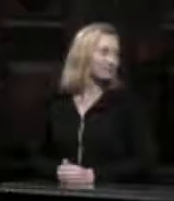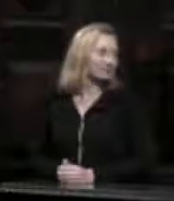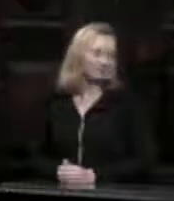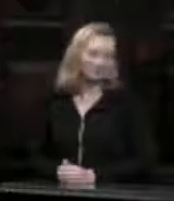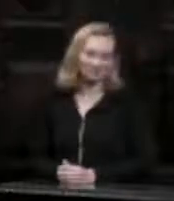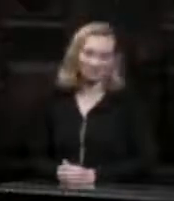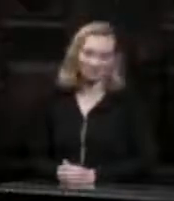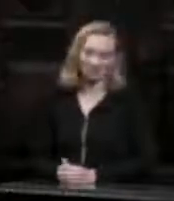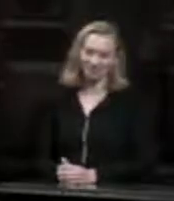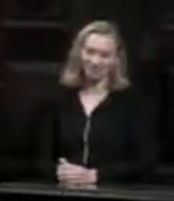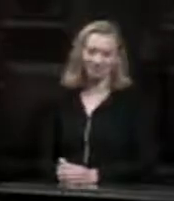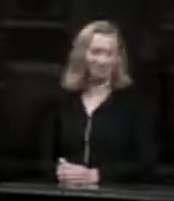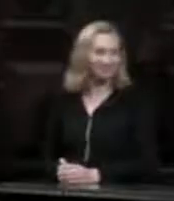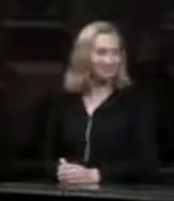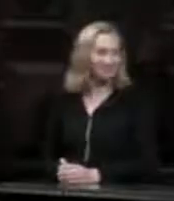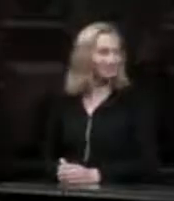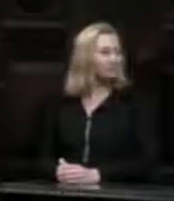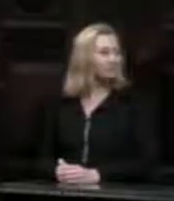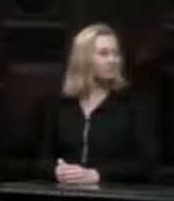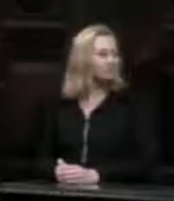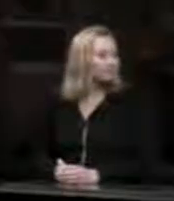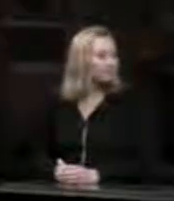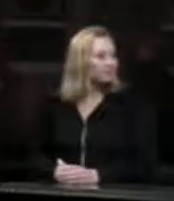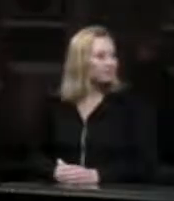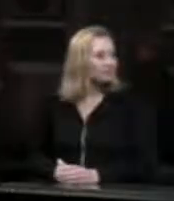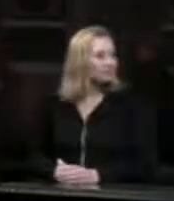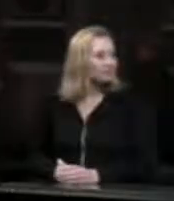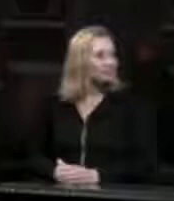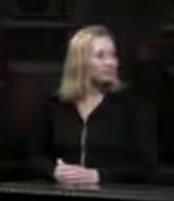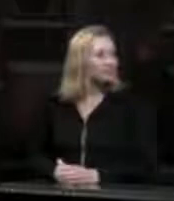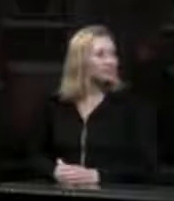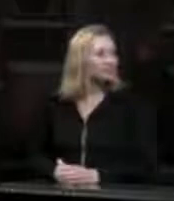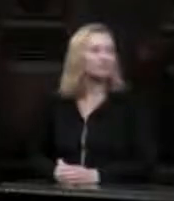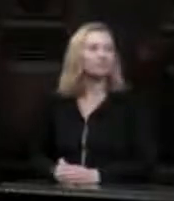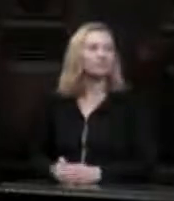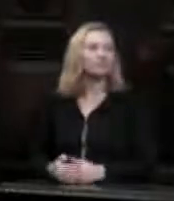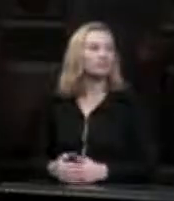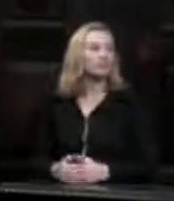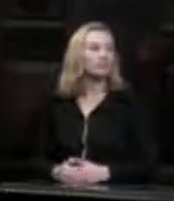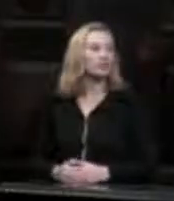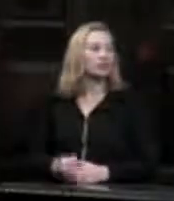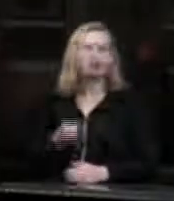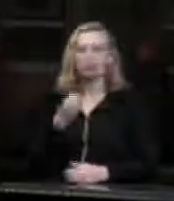Senhor presidente dos trabalhos desta sessão, nobre deputado Jânio Mendes,